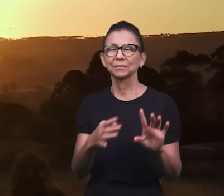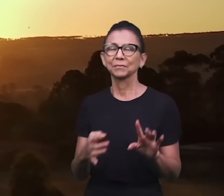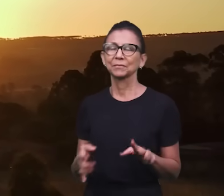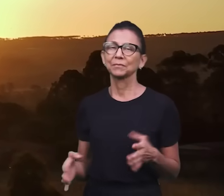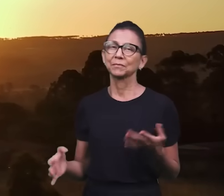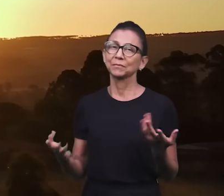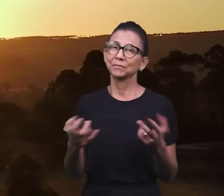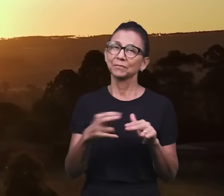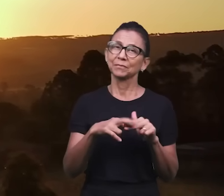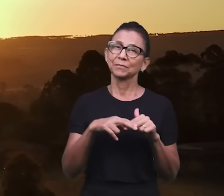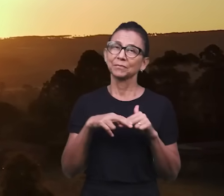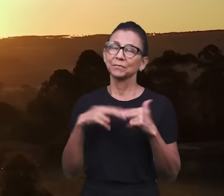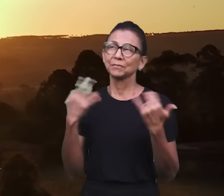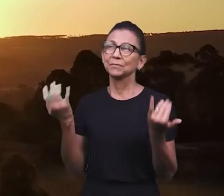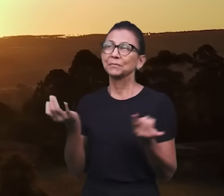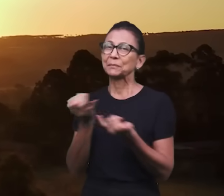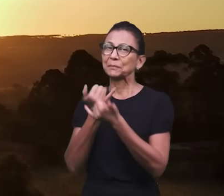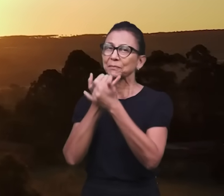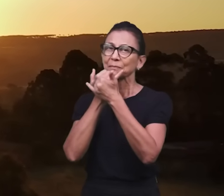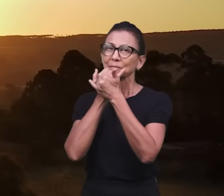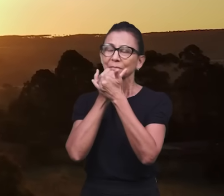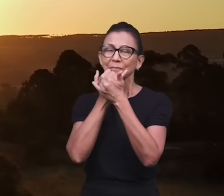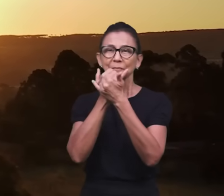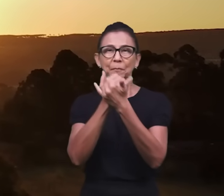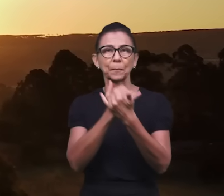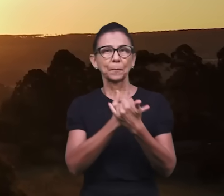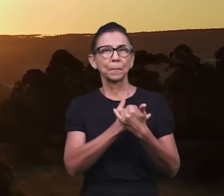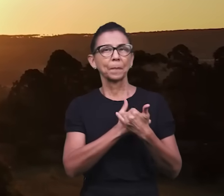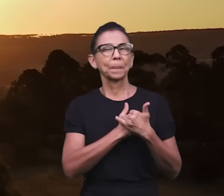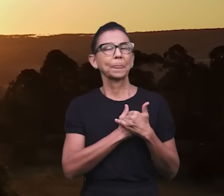que nos dá pleno perdão,